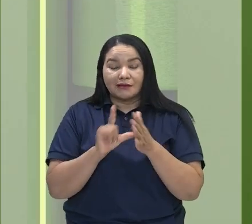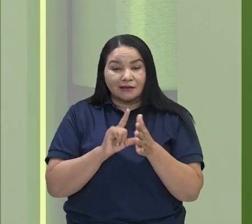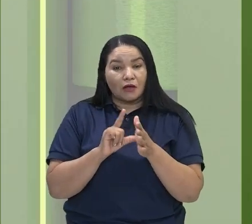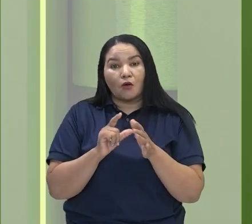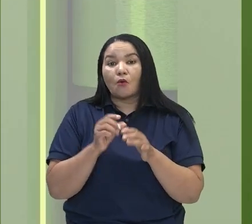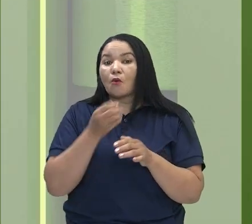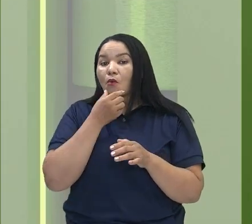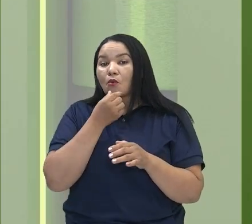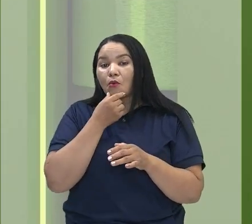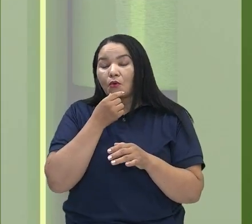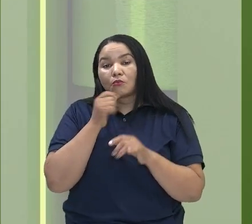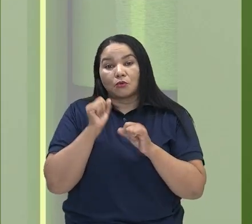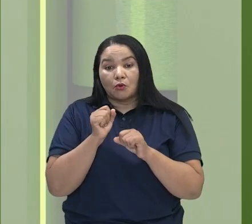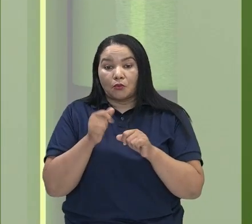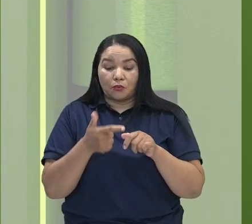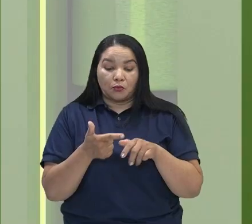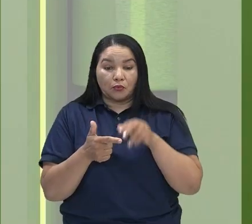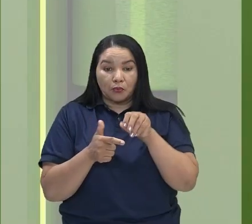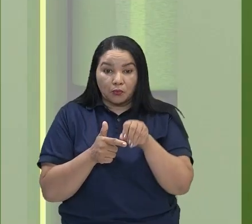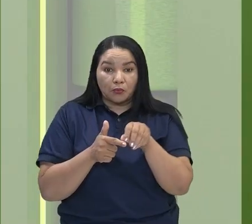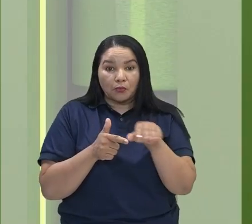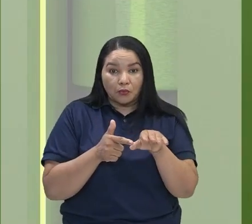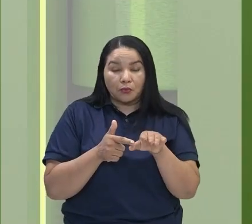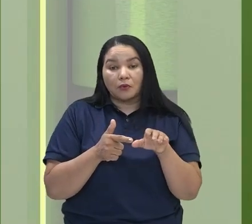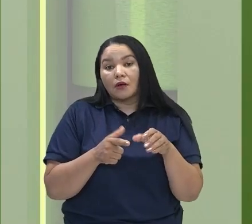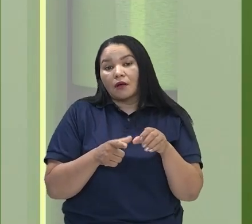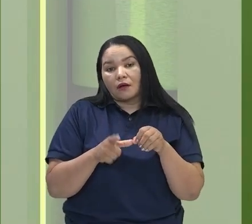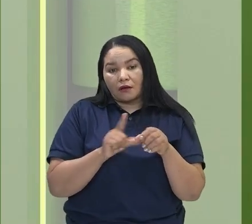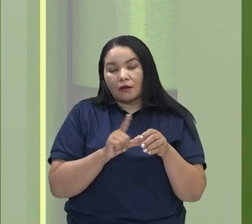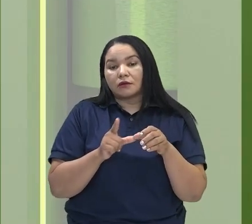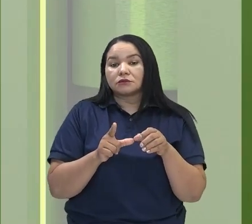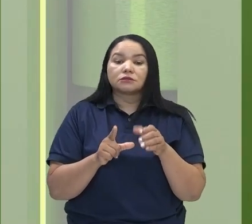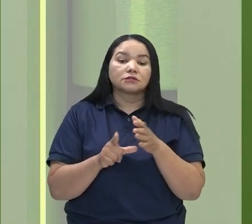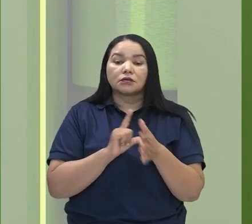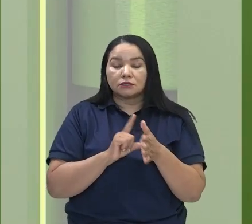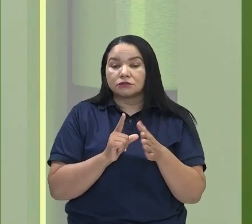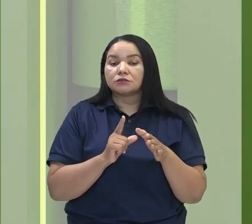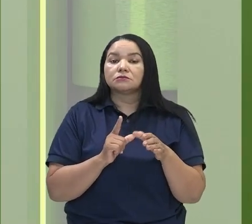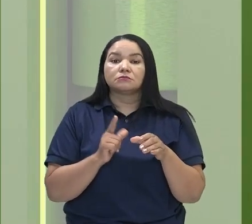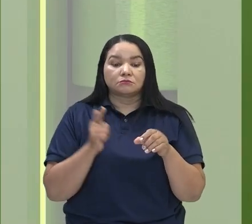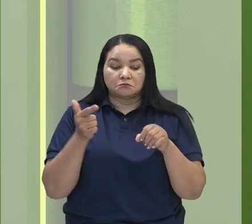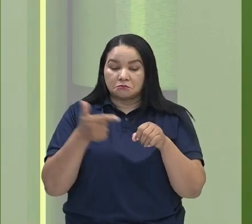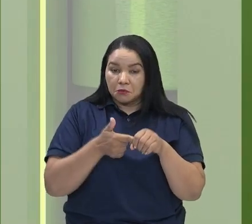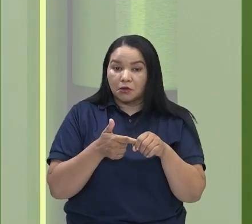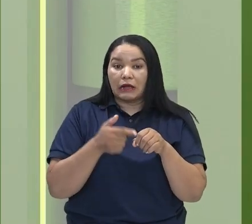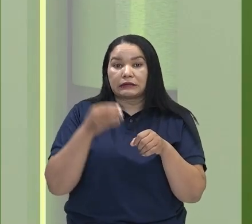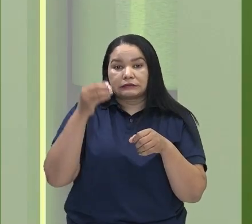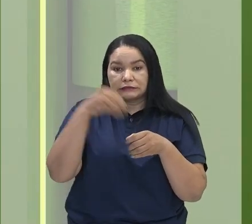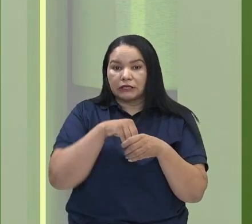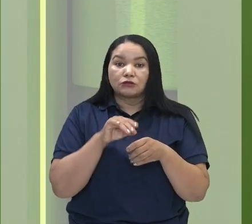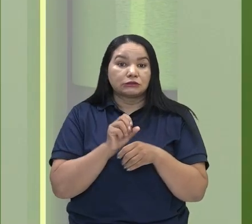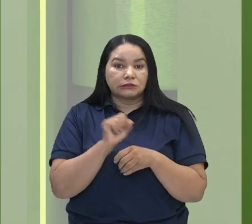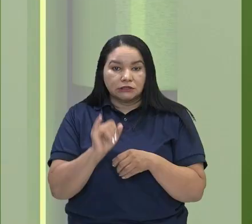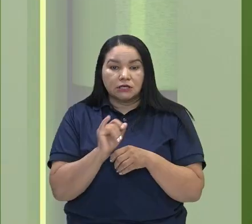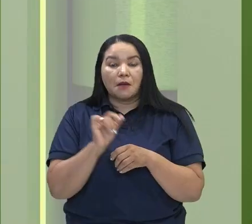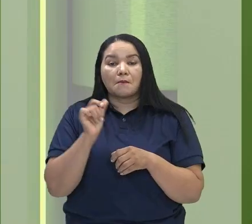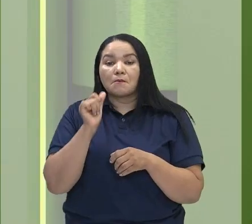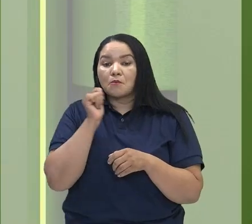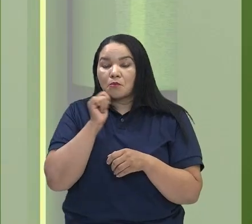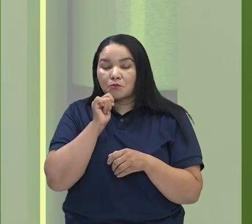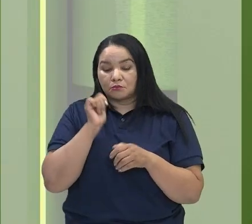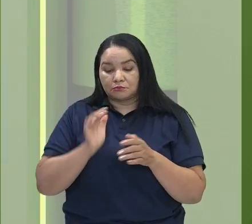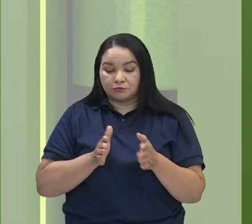pode liberar espermatozoides mesmo antes da ejaculação. Então, se a mulher tiver um período fértil, ela pode engravidar. E no